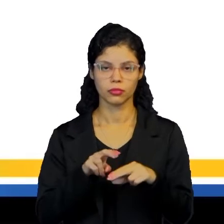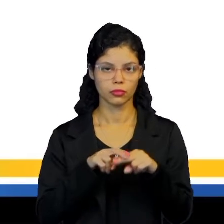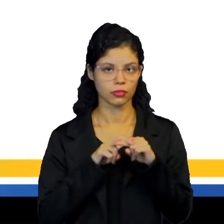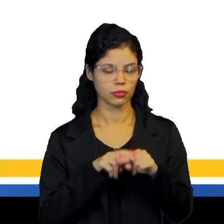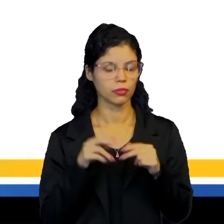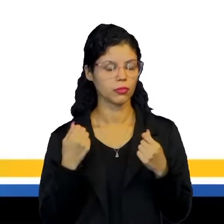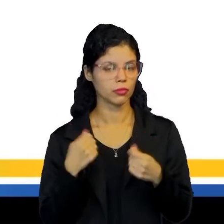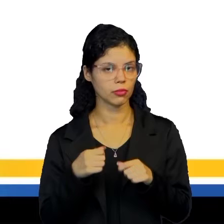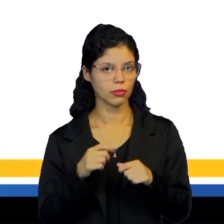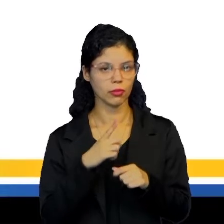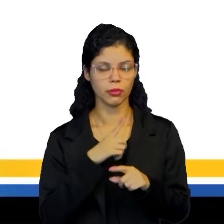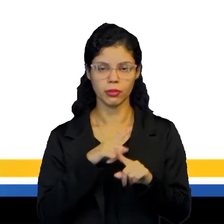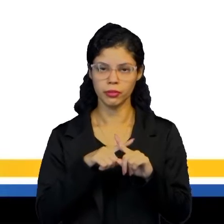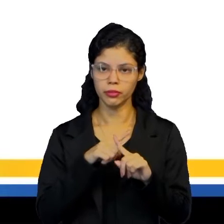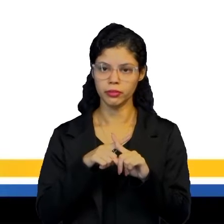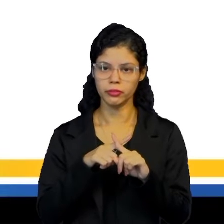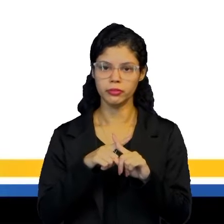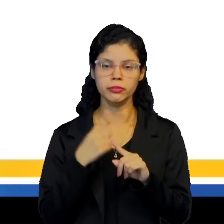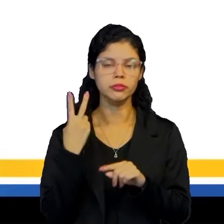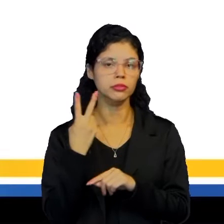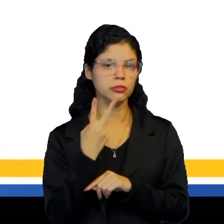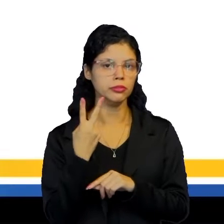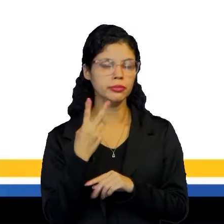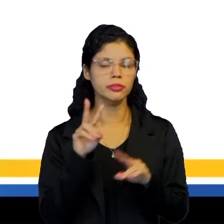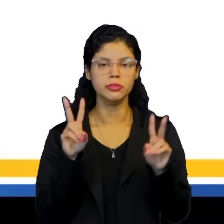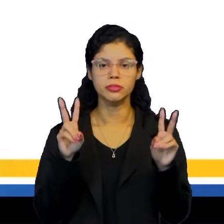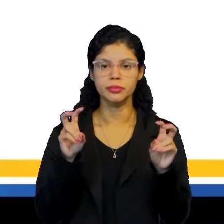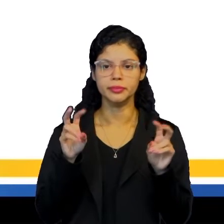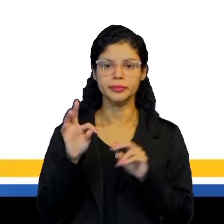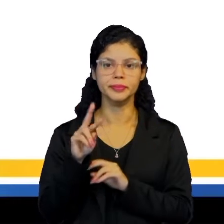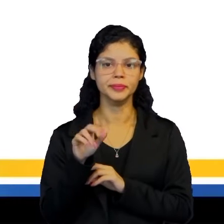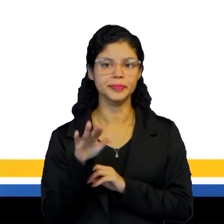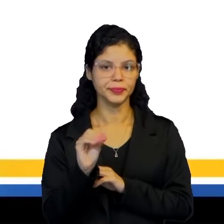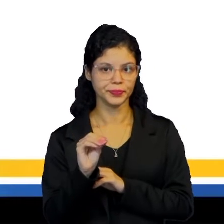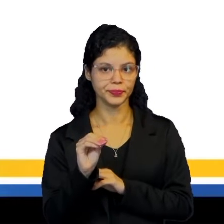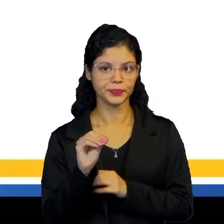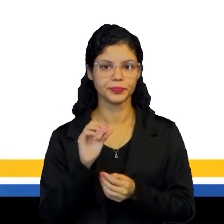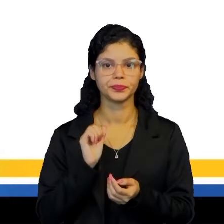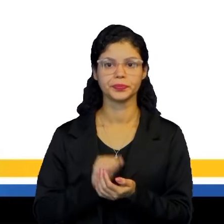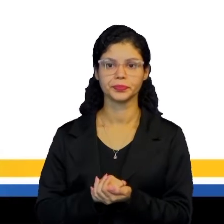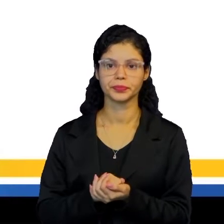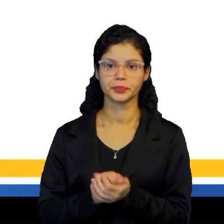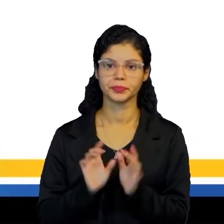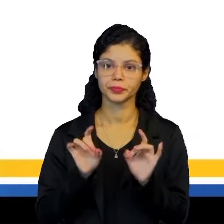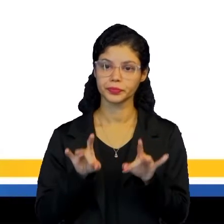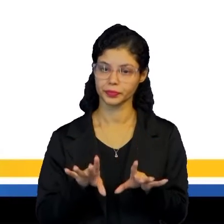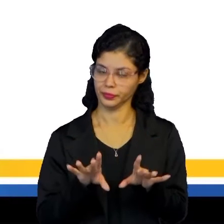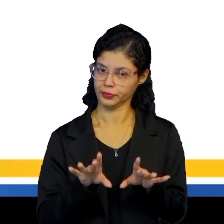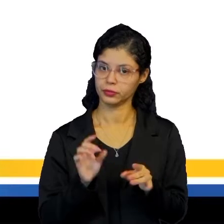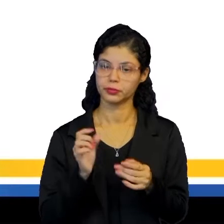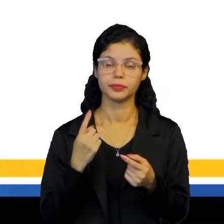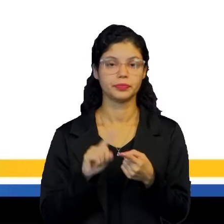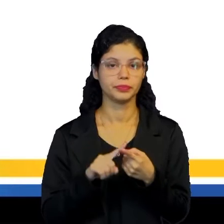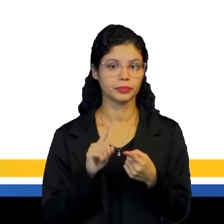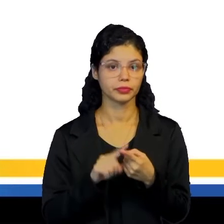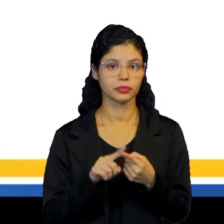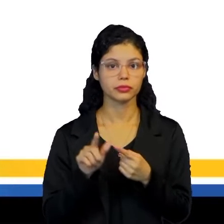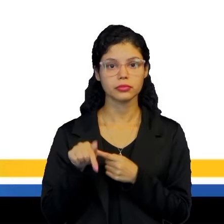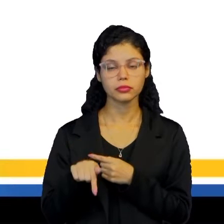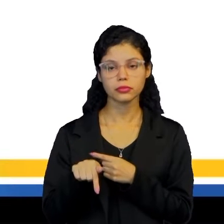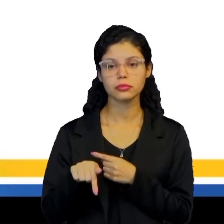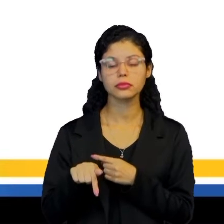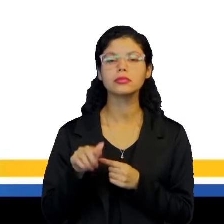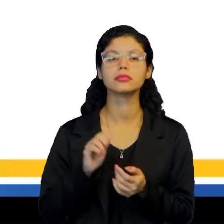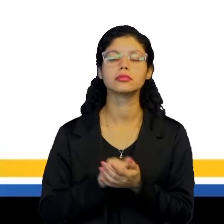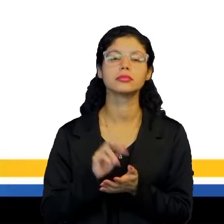isso, é necessário multiplicar os dois termos da última equação. Por quê? E esse Qzinho